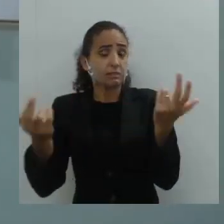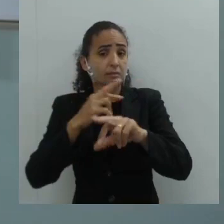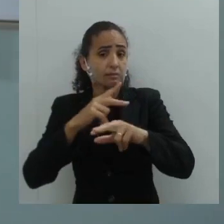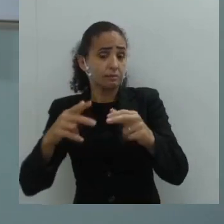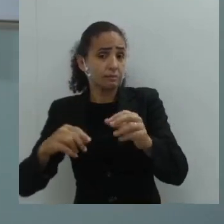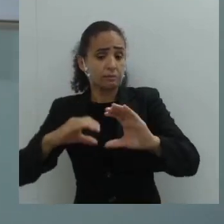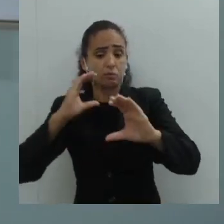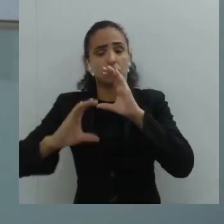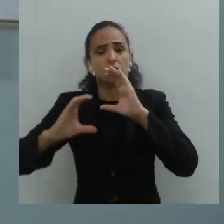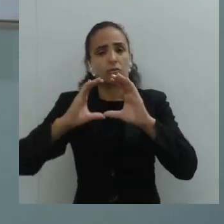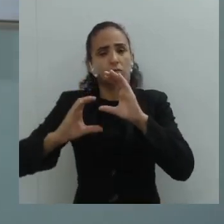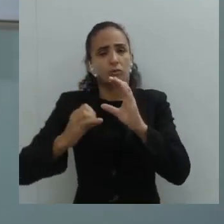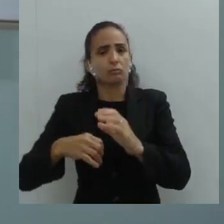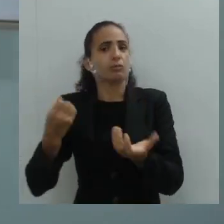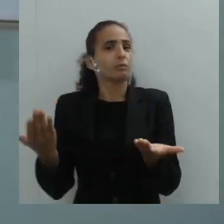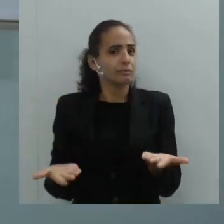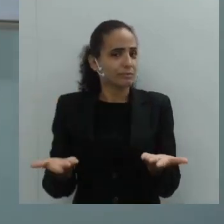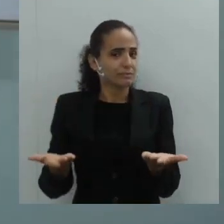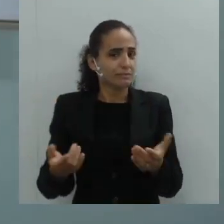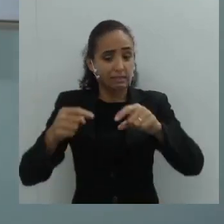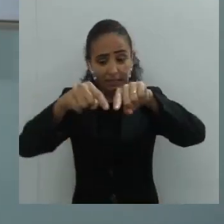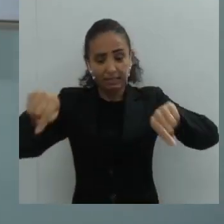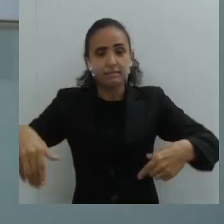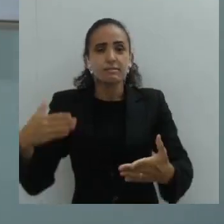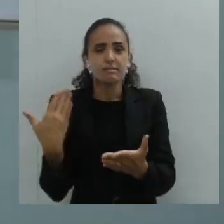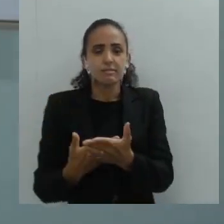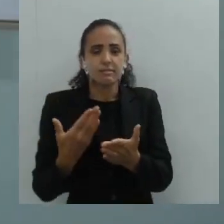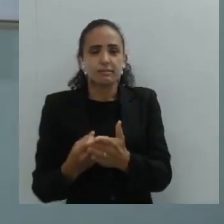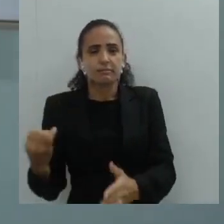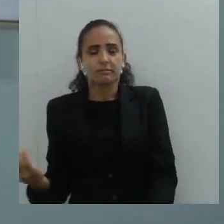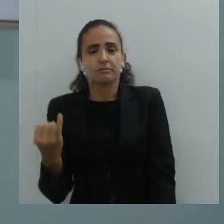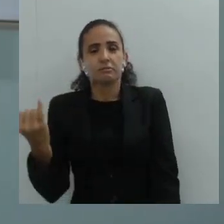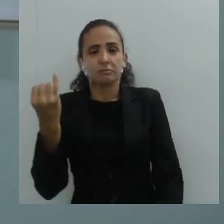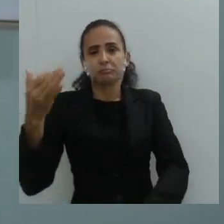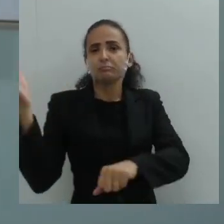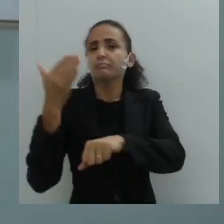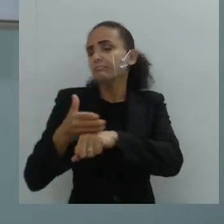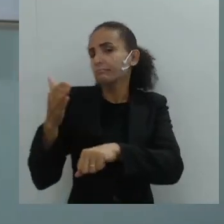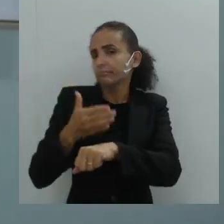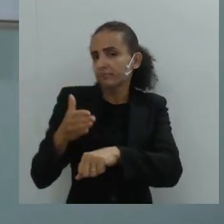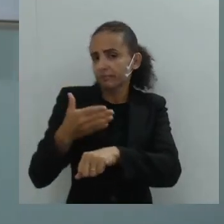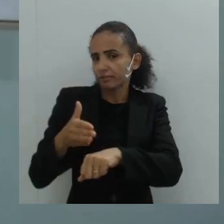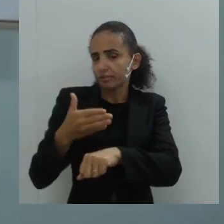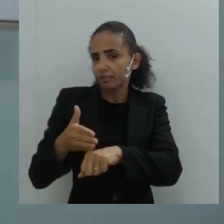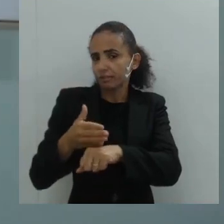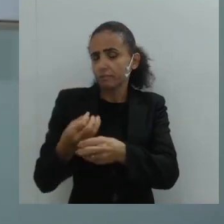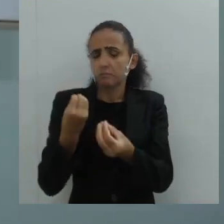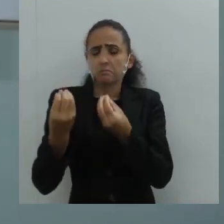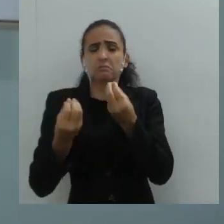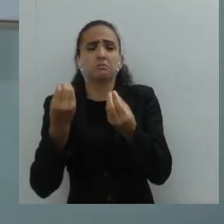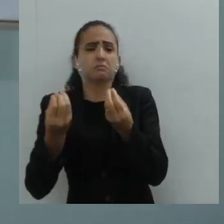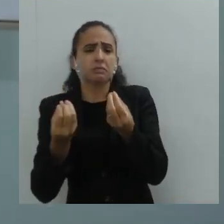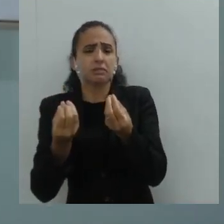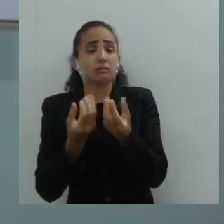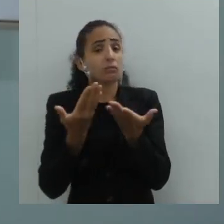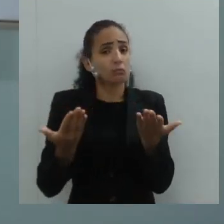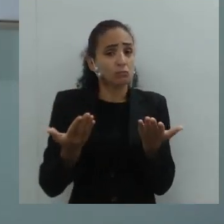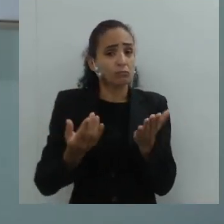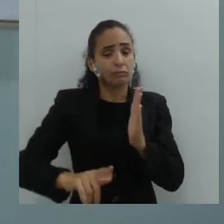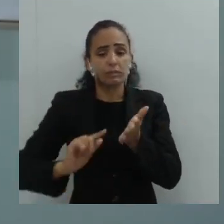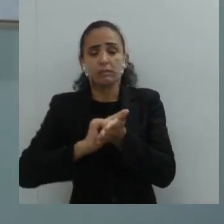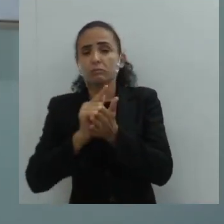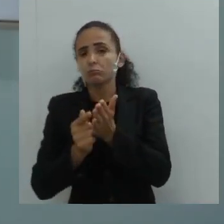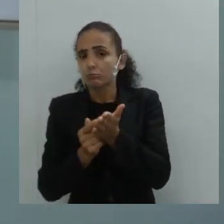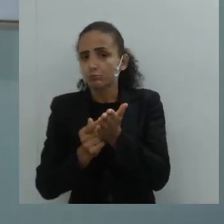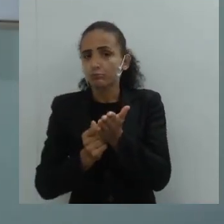de comunicação. Pronto, em sala de aula vocês podem treinar a liberdade de expressão, tanto com